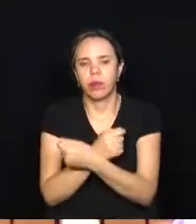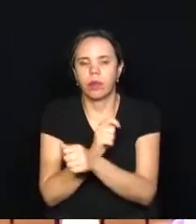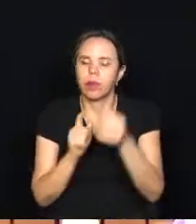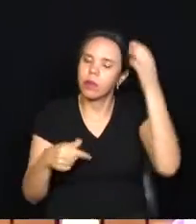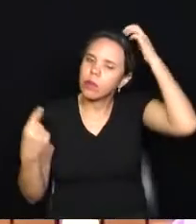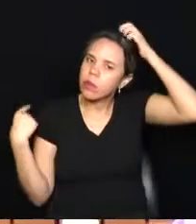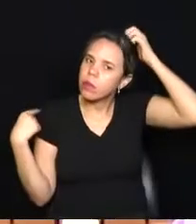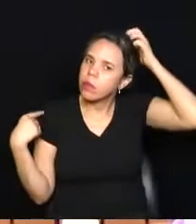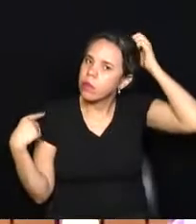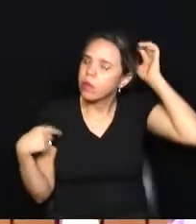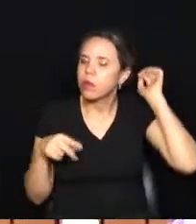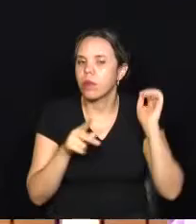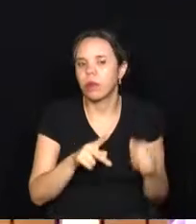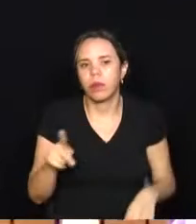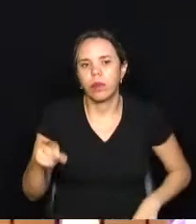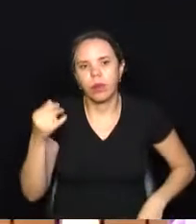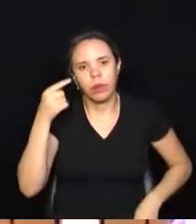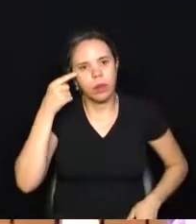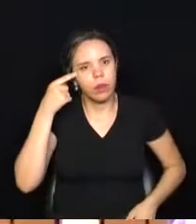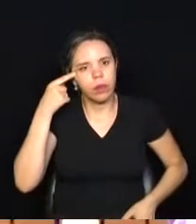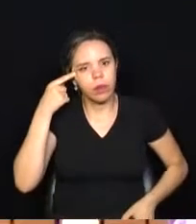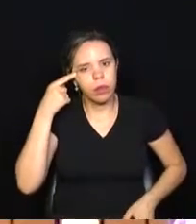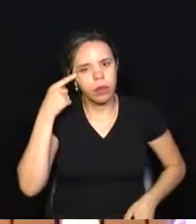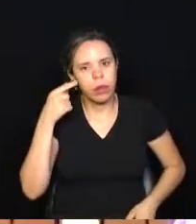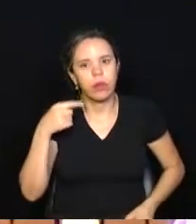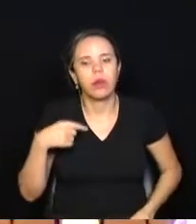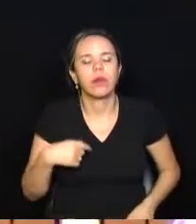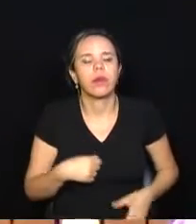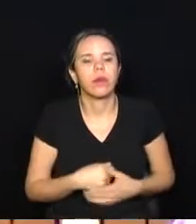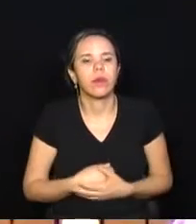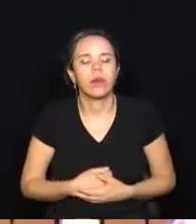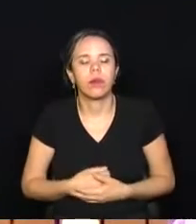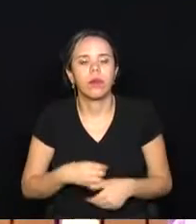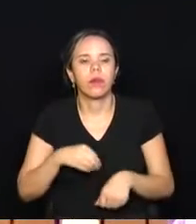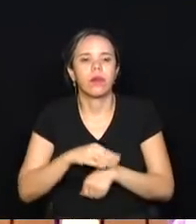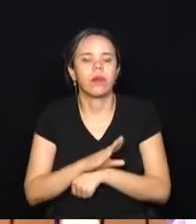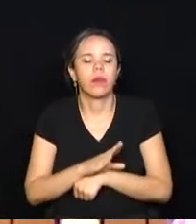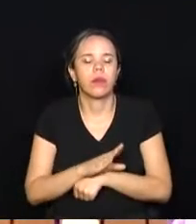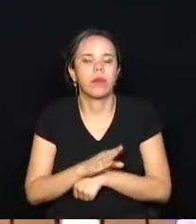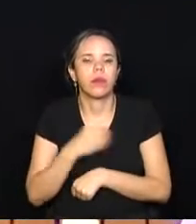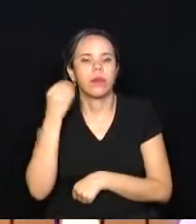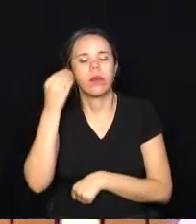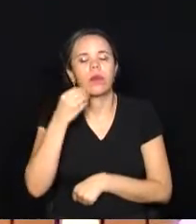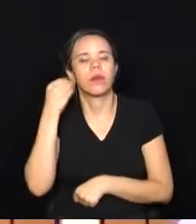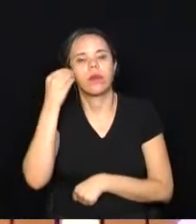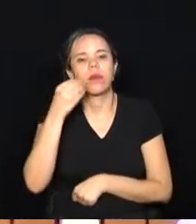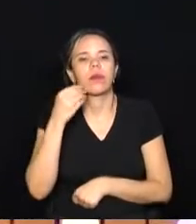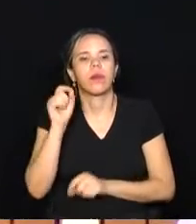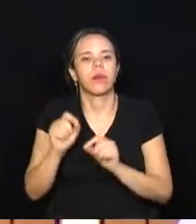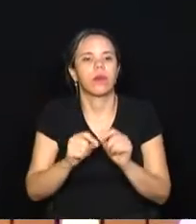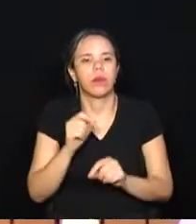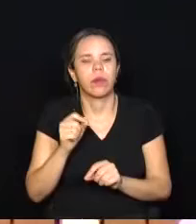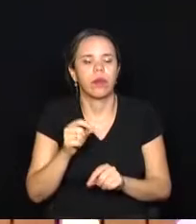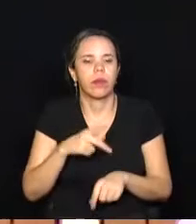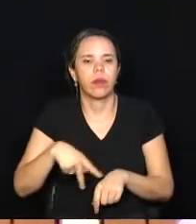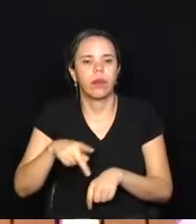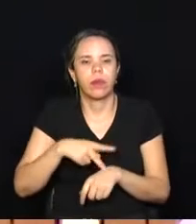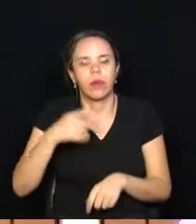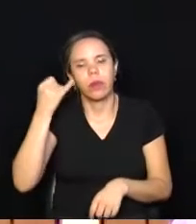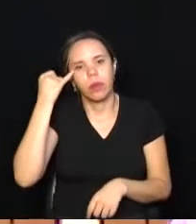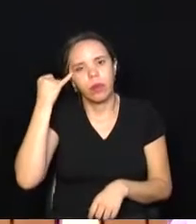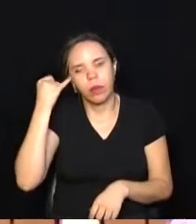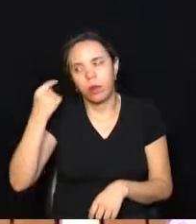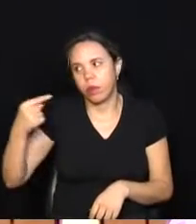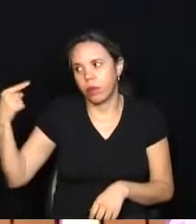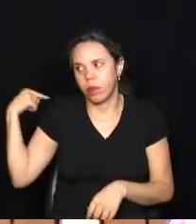um professor japonês, né, então, onde ele passou muita experiência do Japão, né, naquela